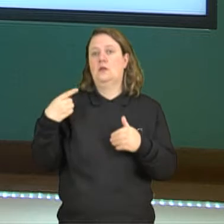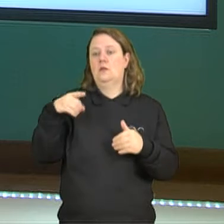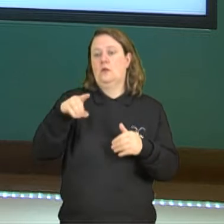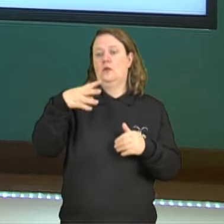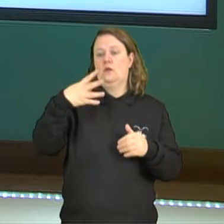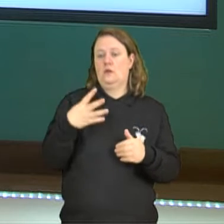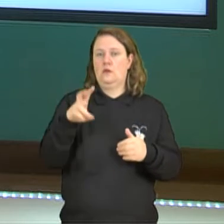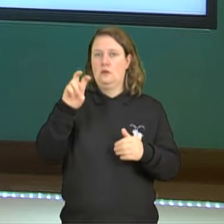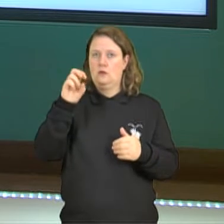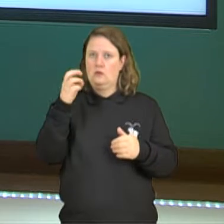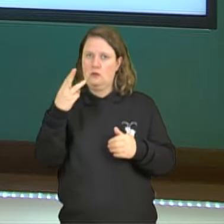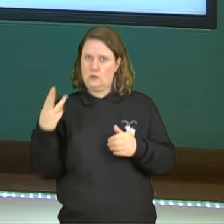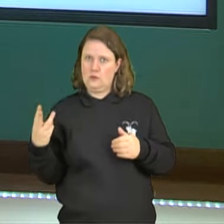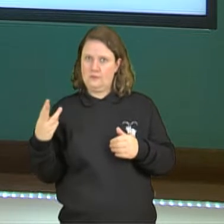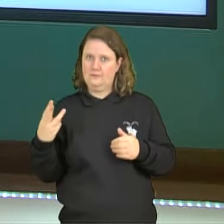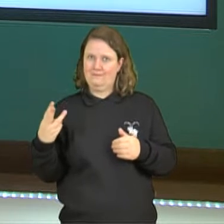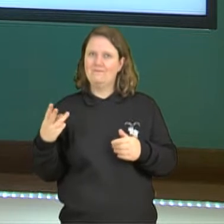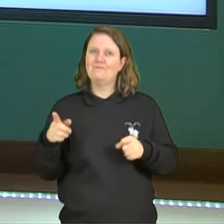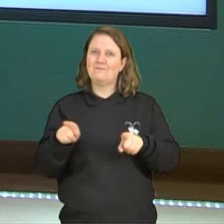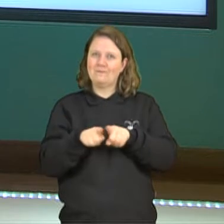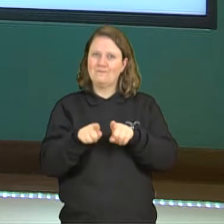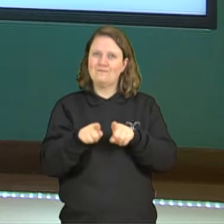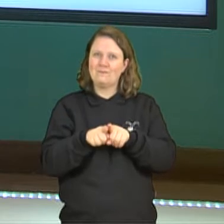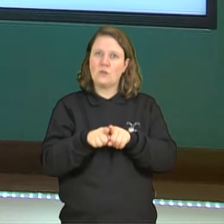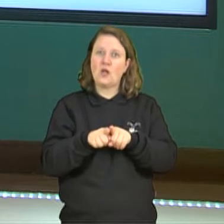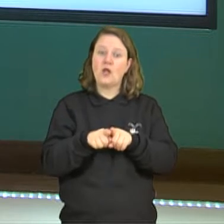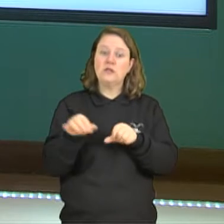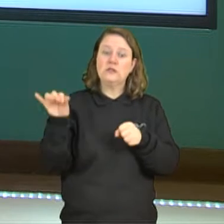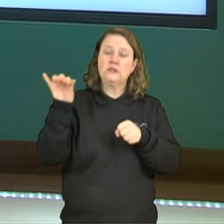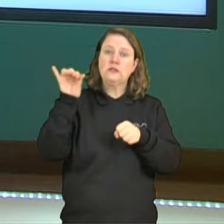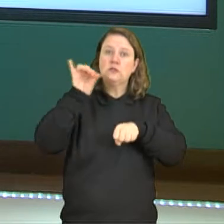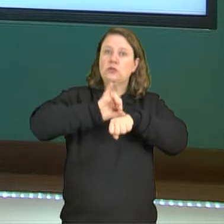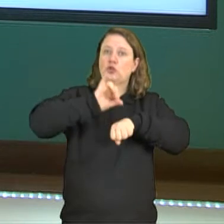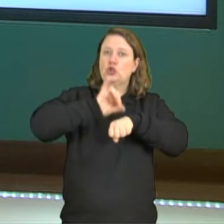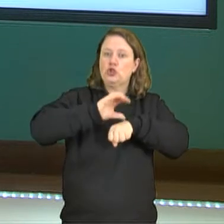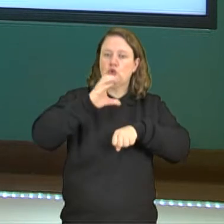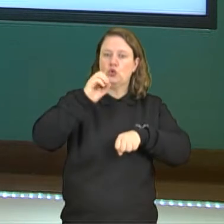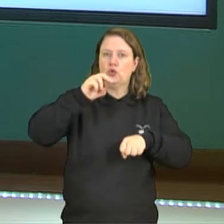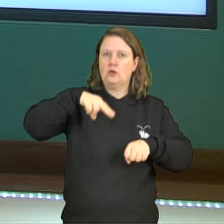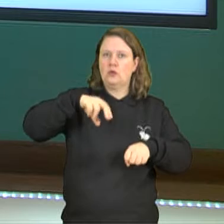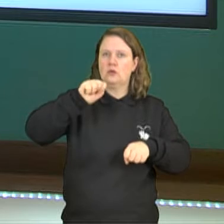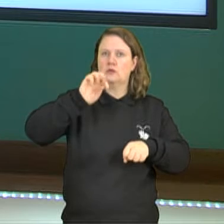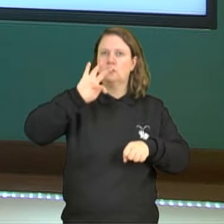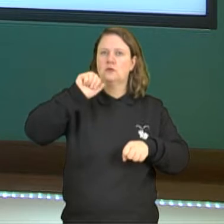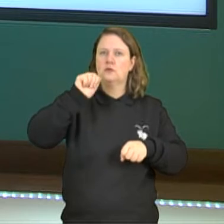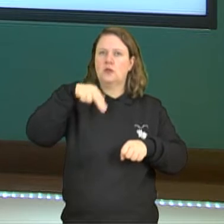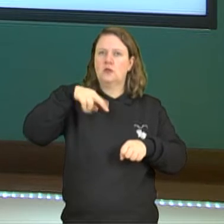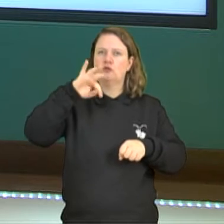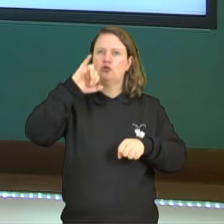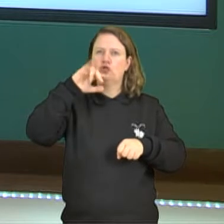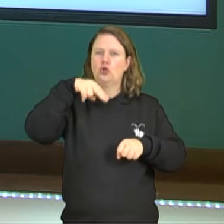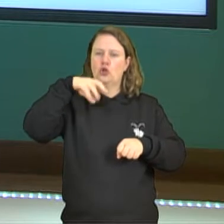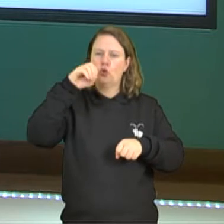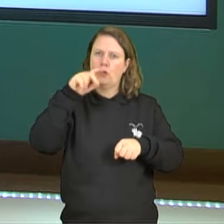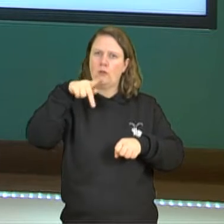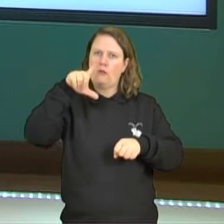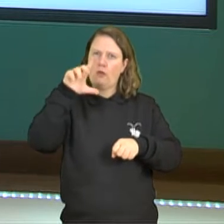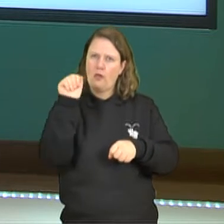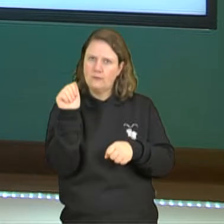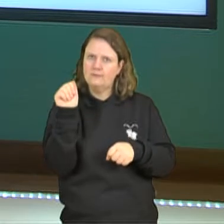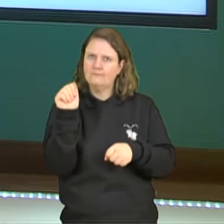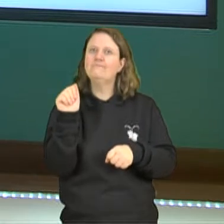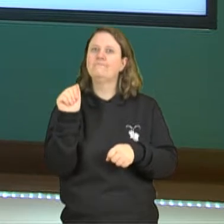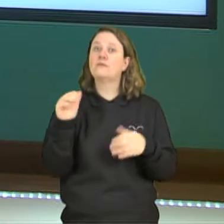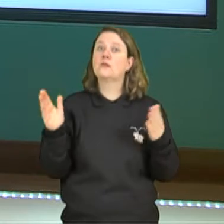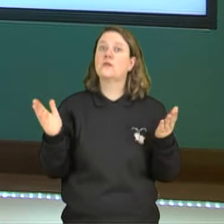1453, com a tomada da Constantinopla, hoje chamada de Istambul, pelos turcos otomanos.